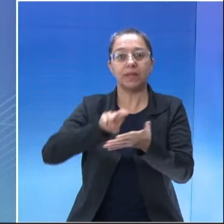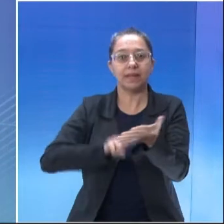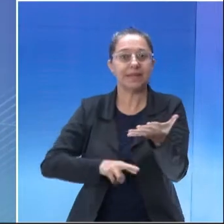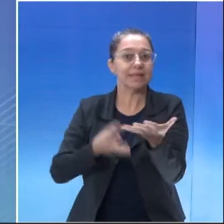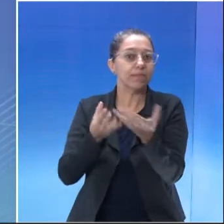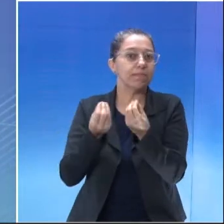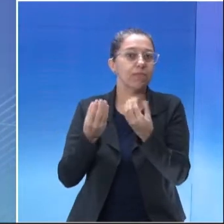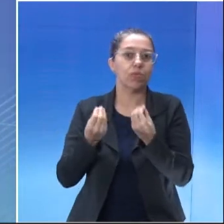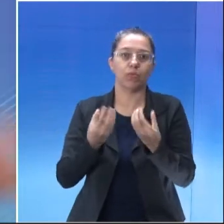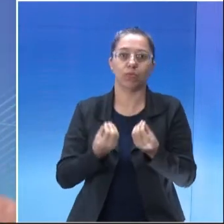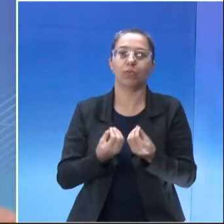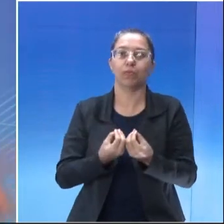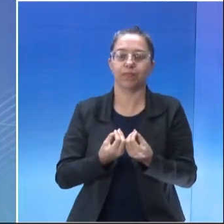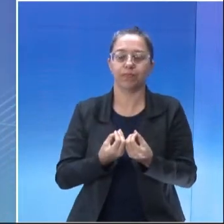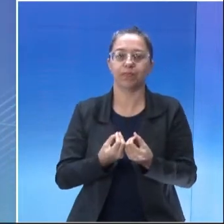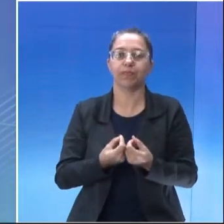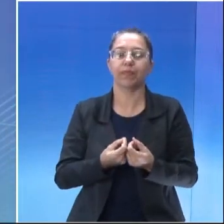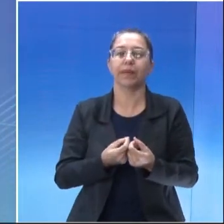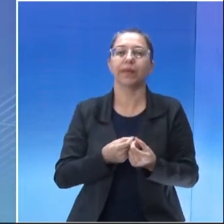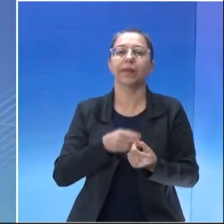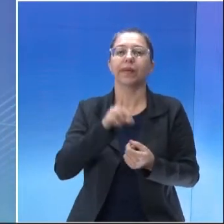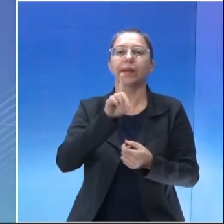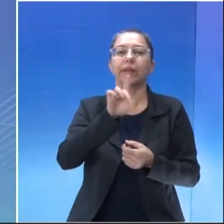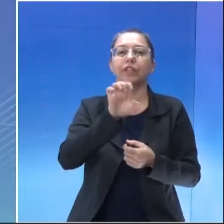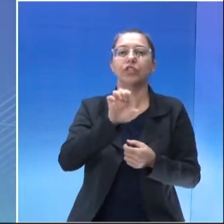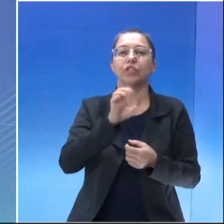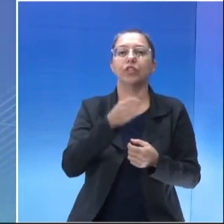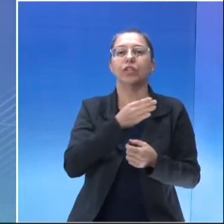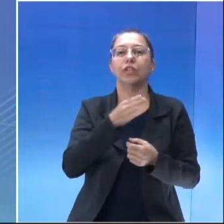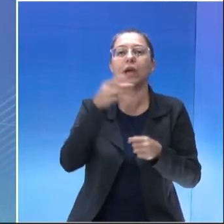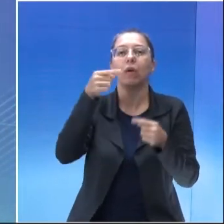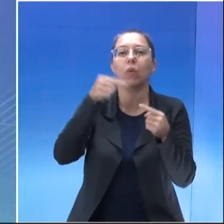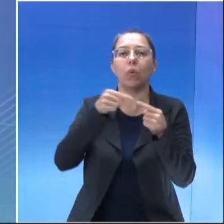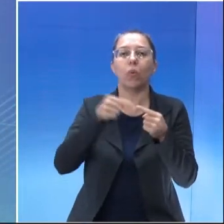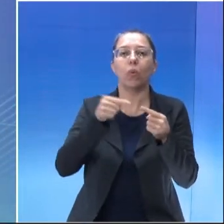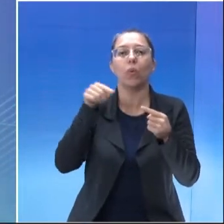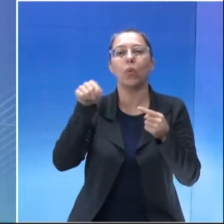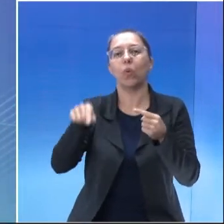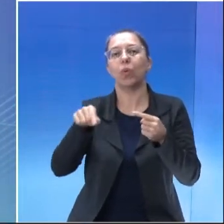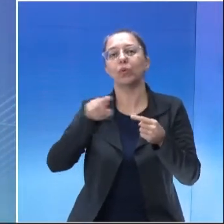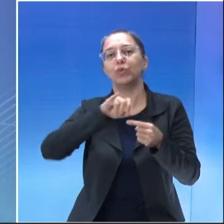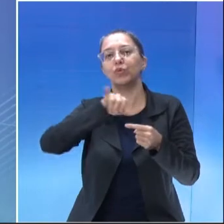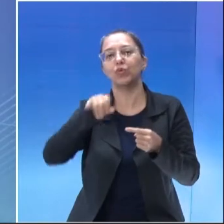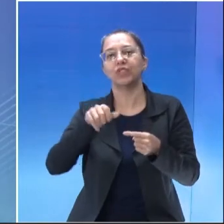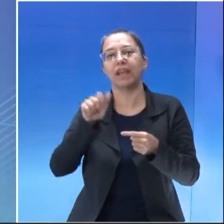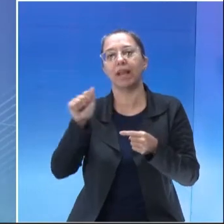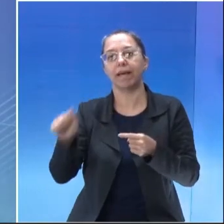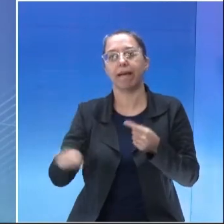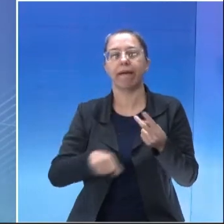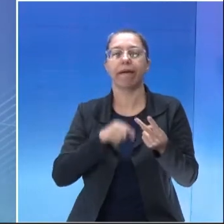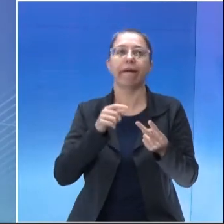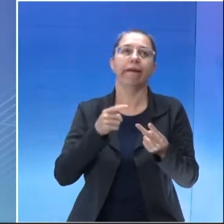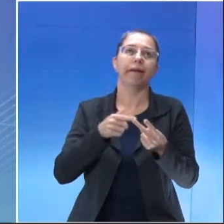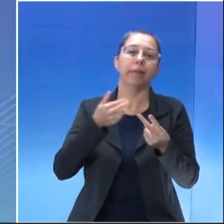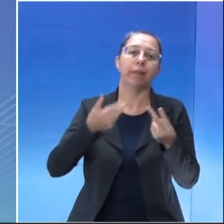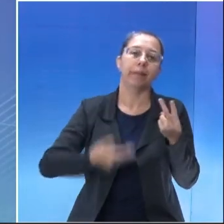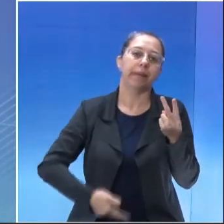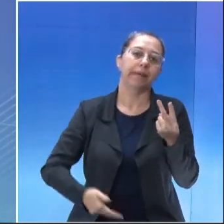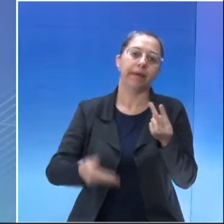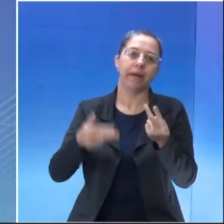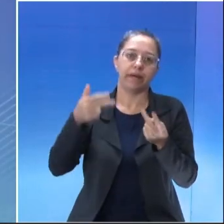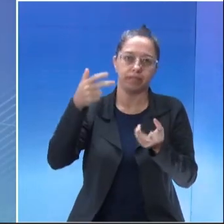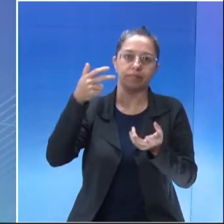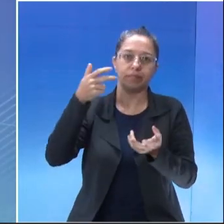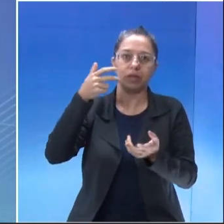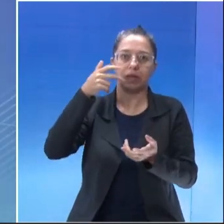De acordo com José de Alencar, de acordo com Machado de Assis, Guimarães Rosa, então eu cito ali,